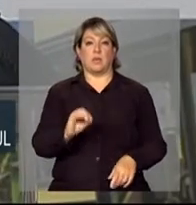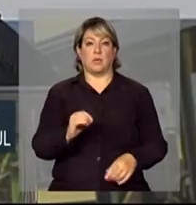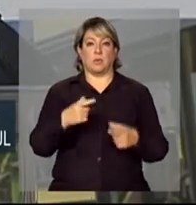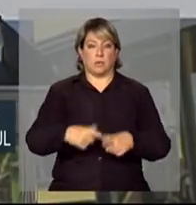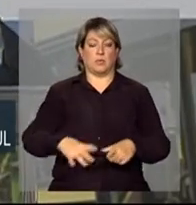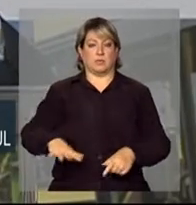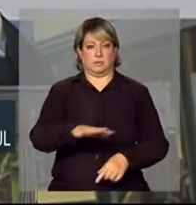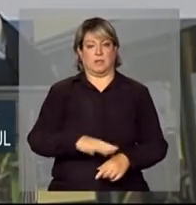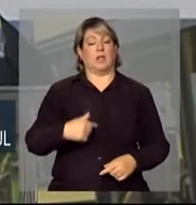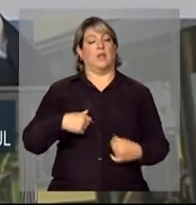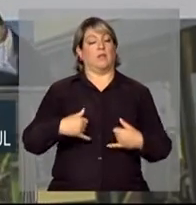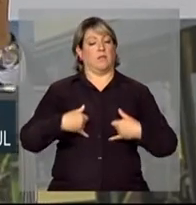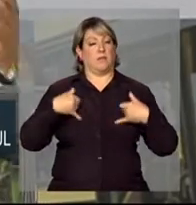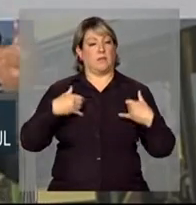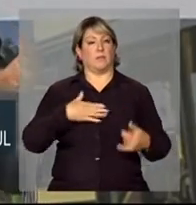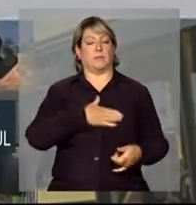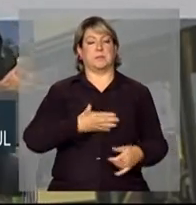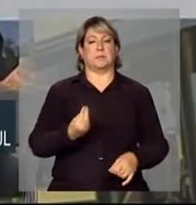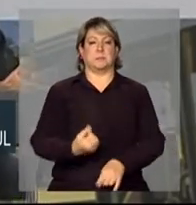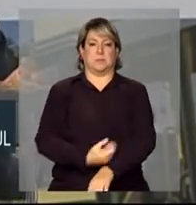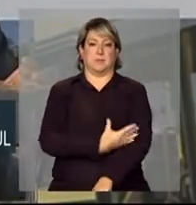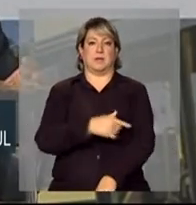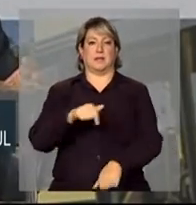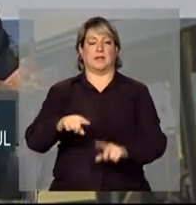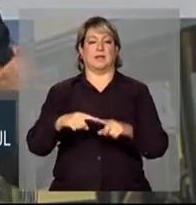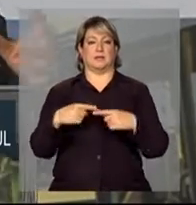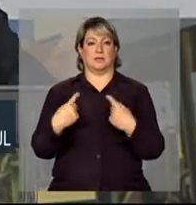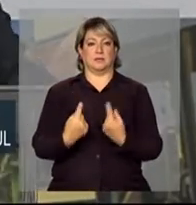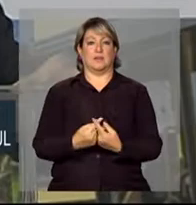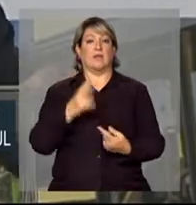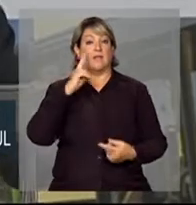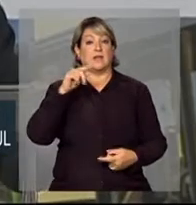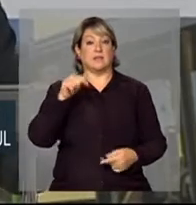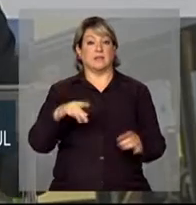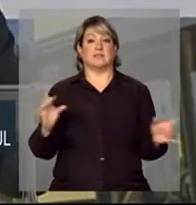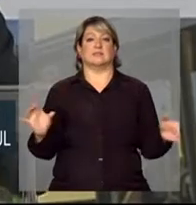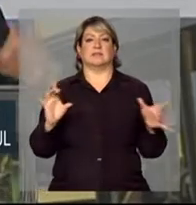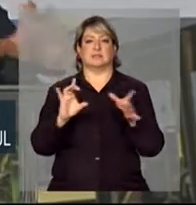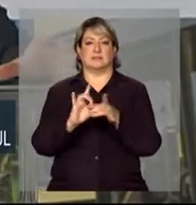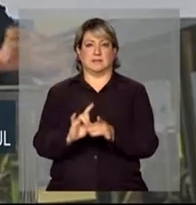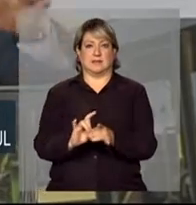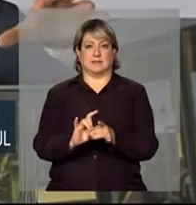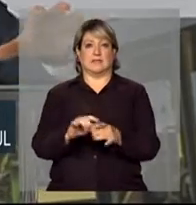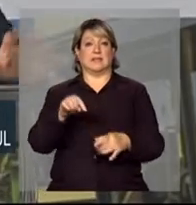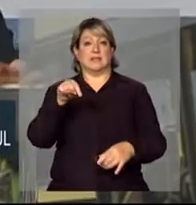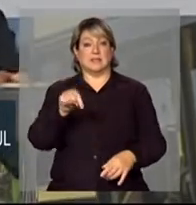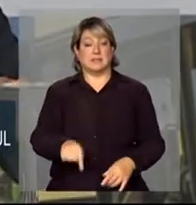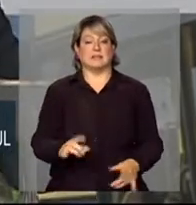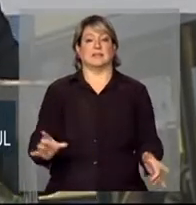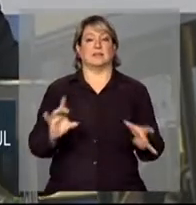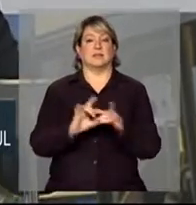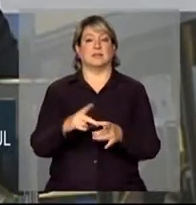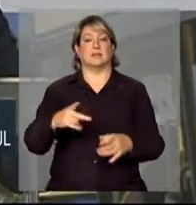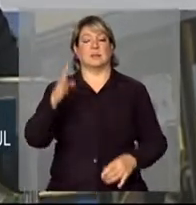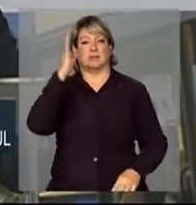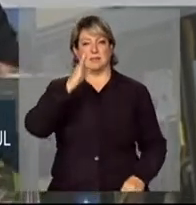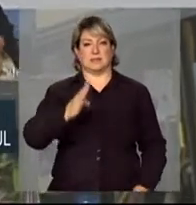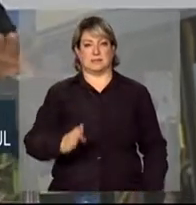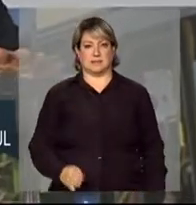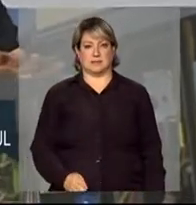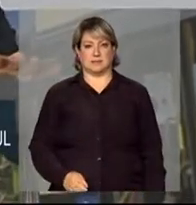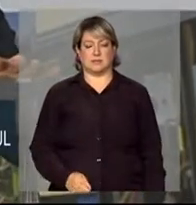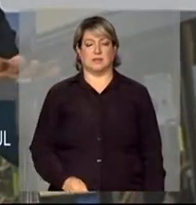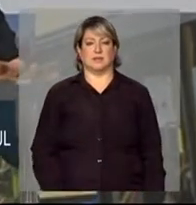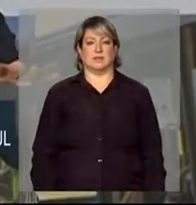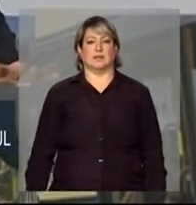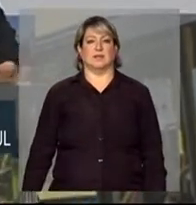eu fico orgulhoso e comovido aqui com esse ato, vendo essa integração. E essa é a integração do Brasil.